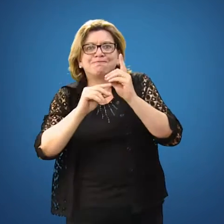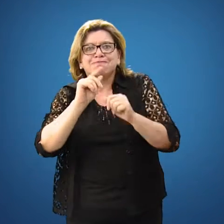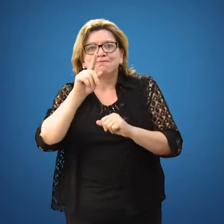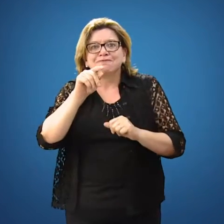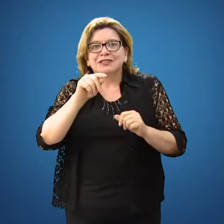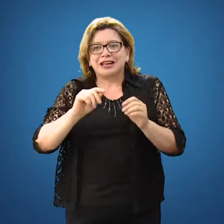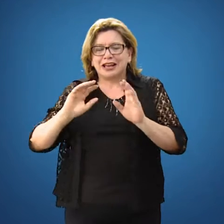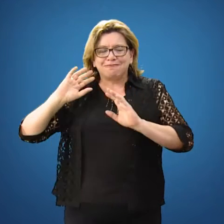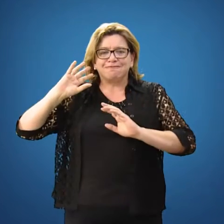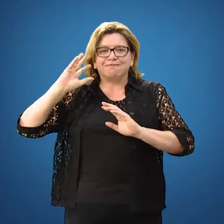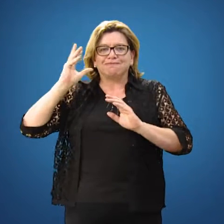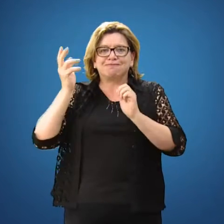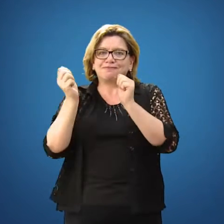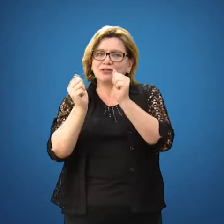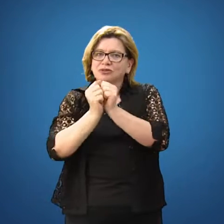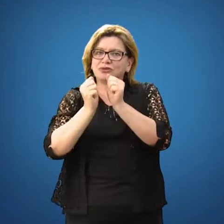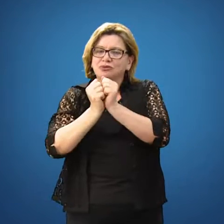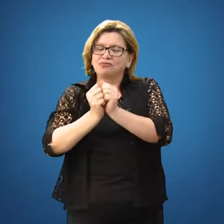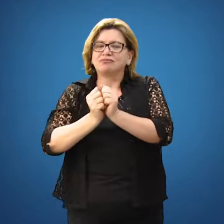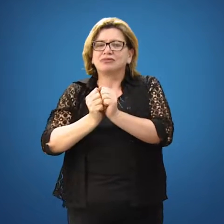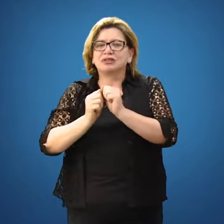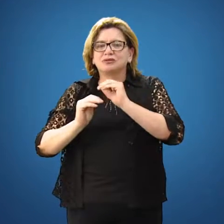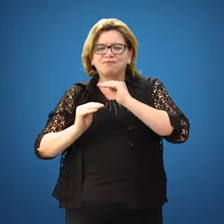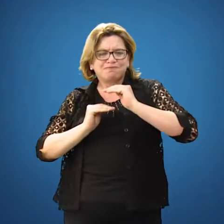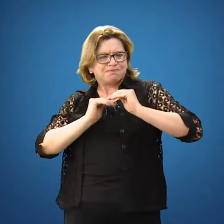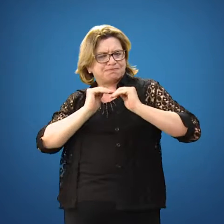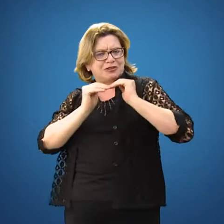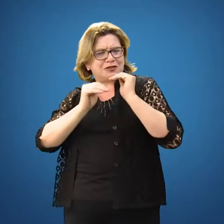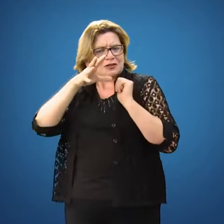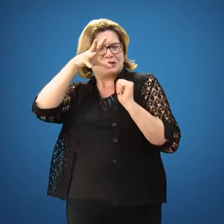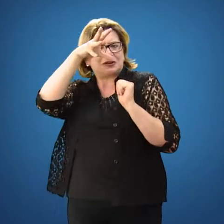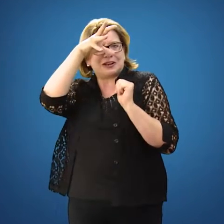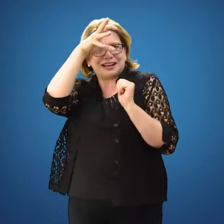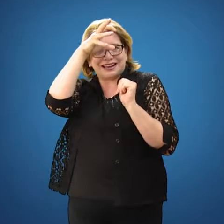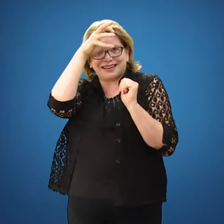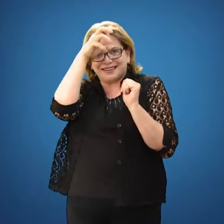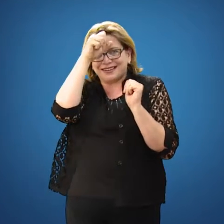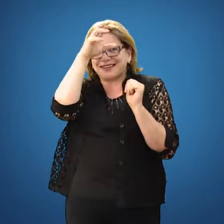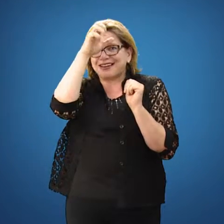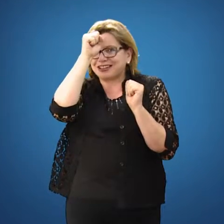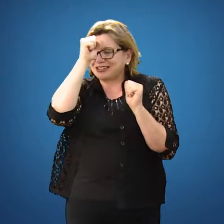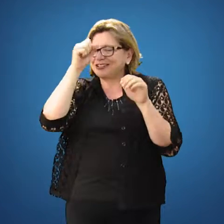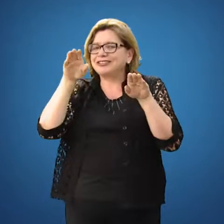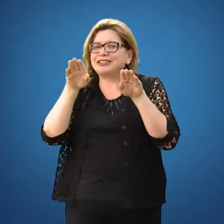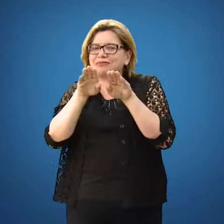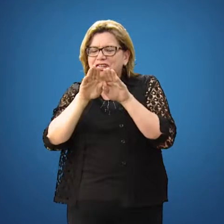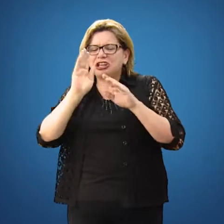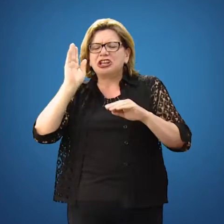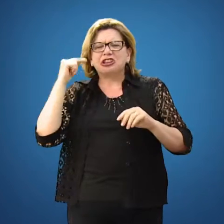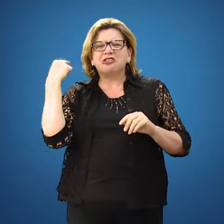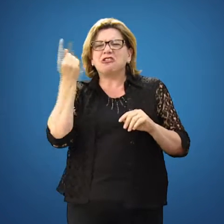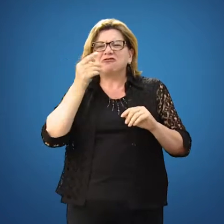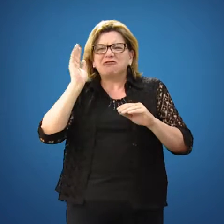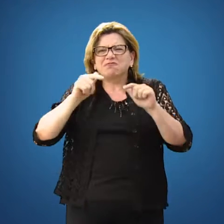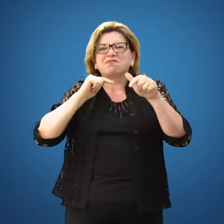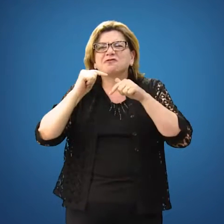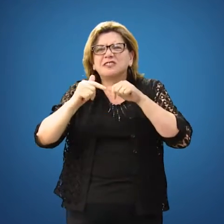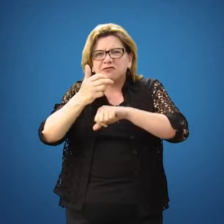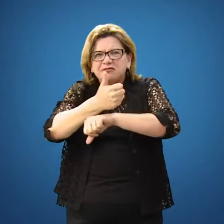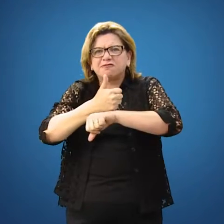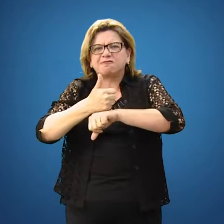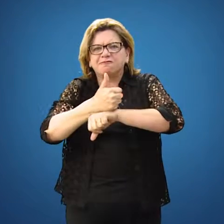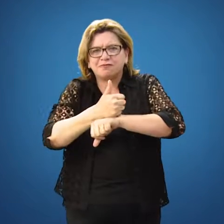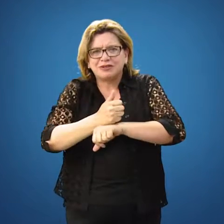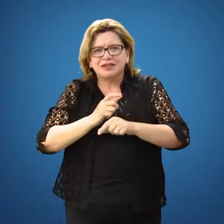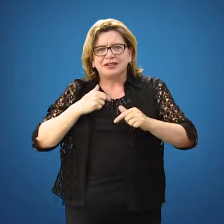acontece simultaneamente no decorrer do processo de aprendizagem, ou mesmo nós que já estamos no mercado de trabalho, no